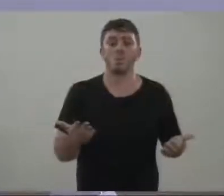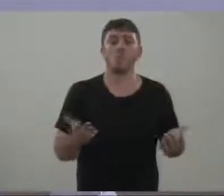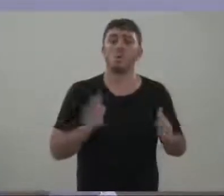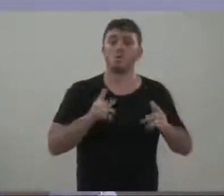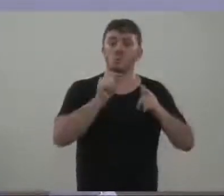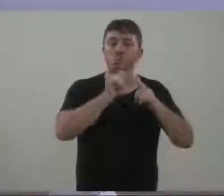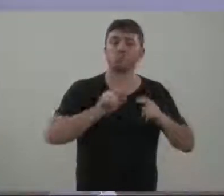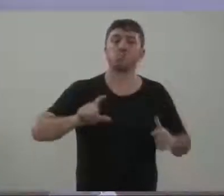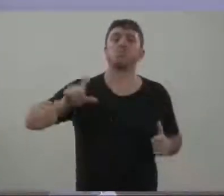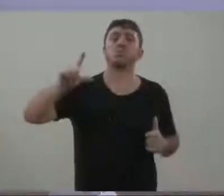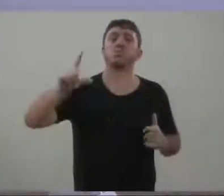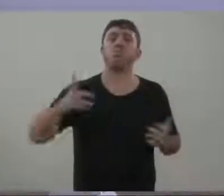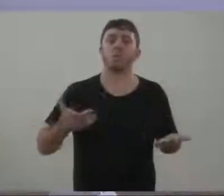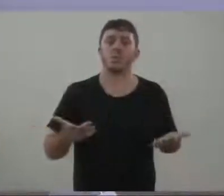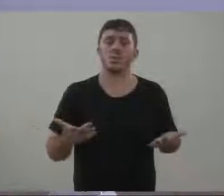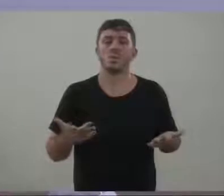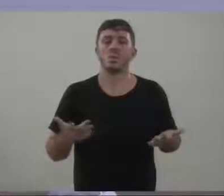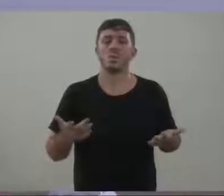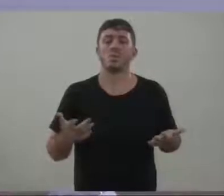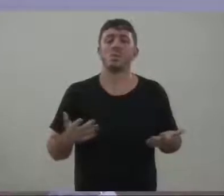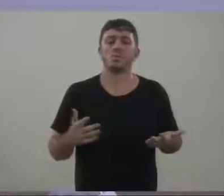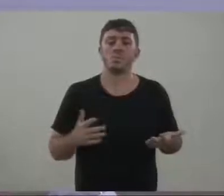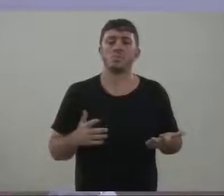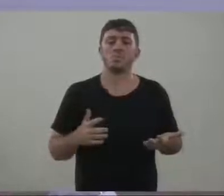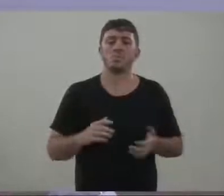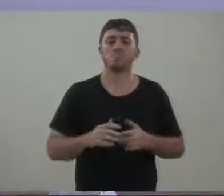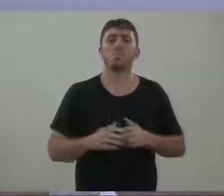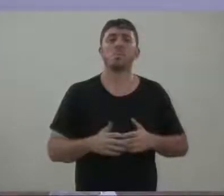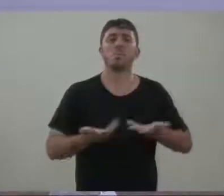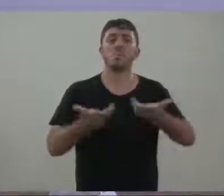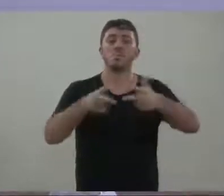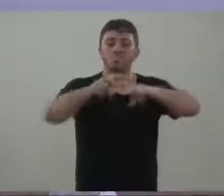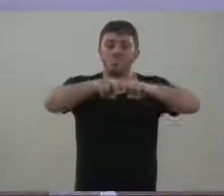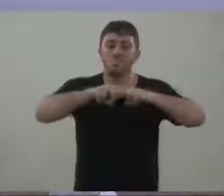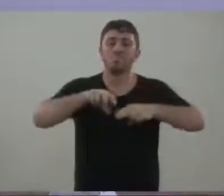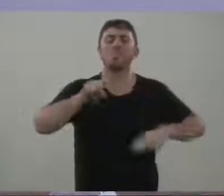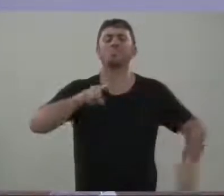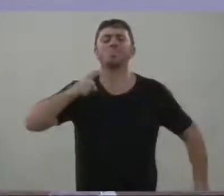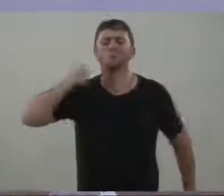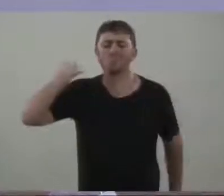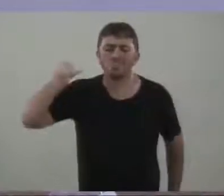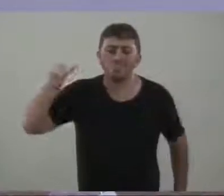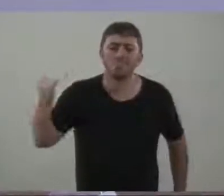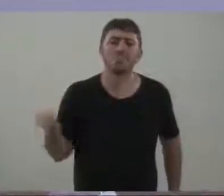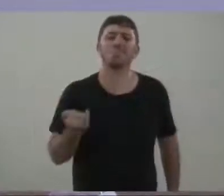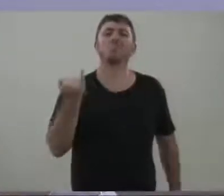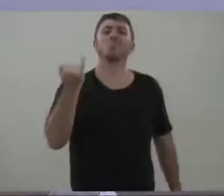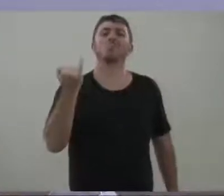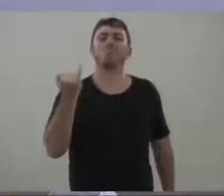aumentou, enquanto outras não. Por isso a importância da